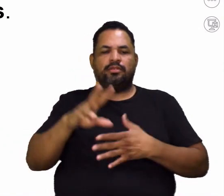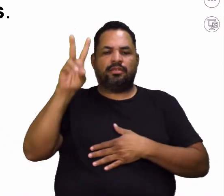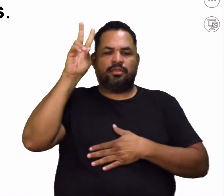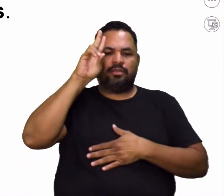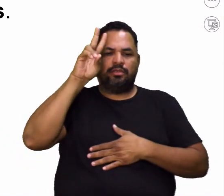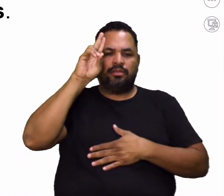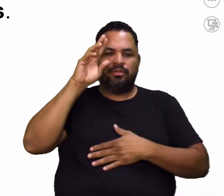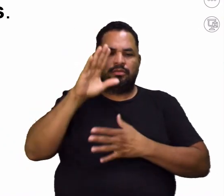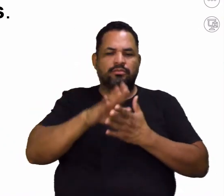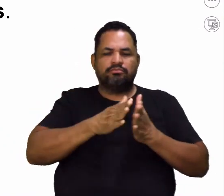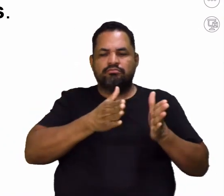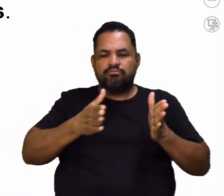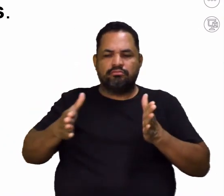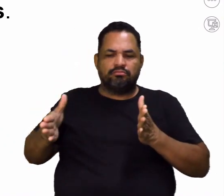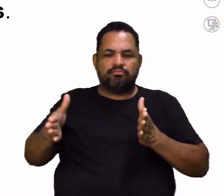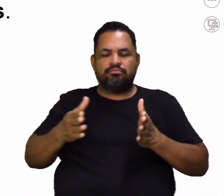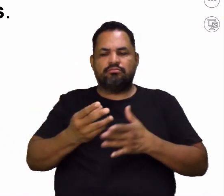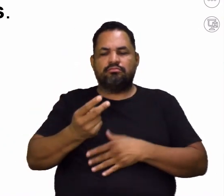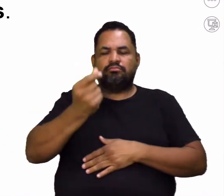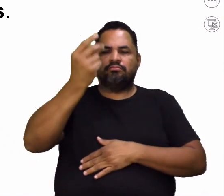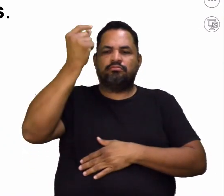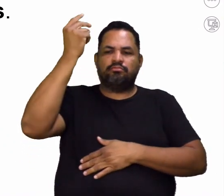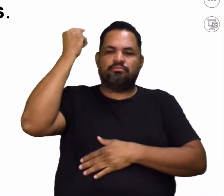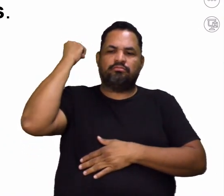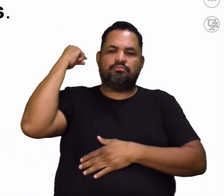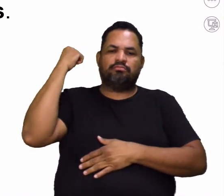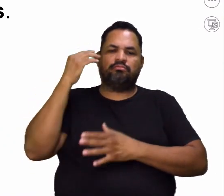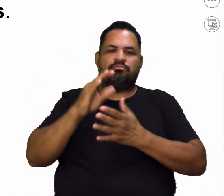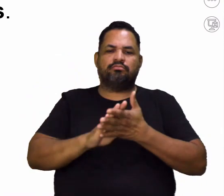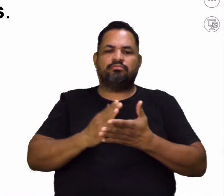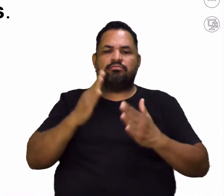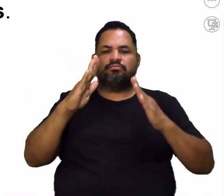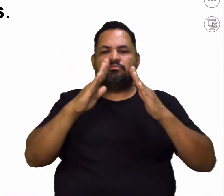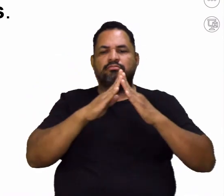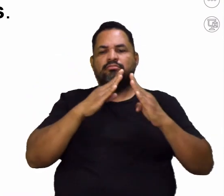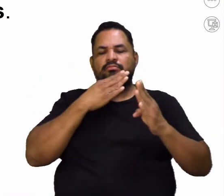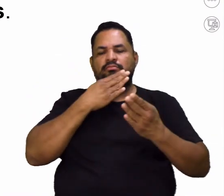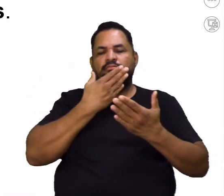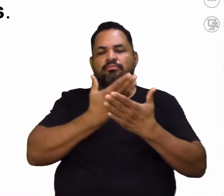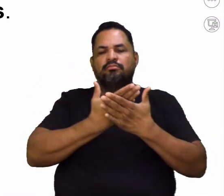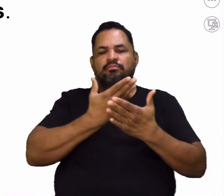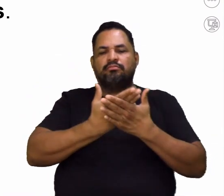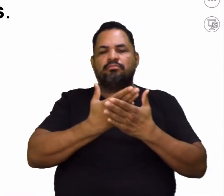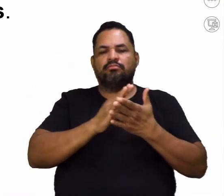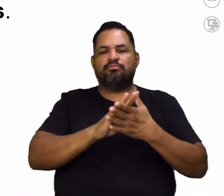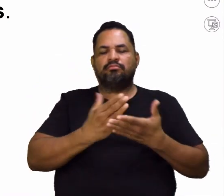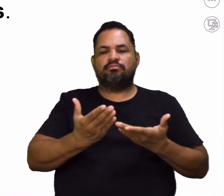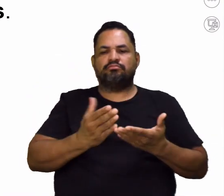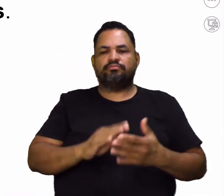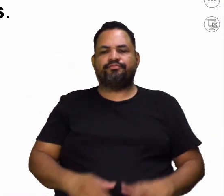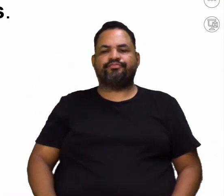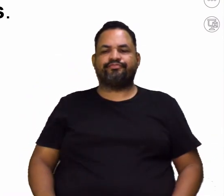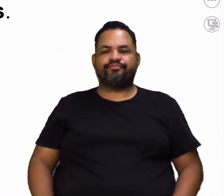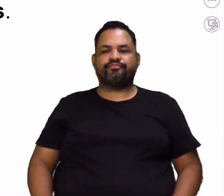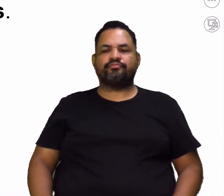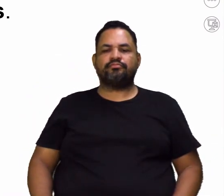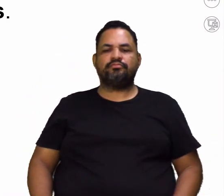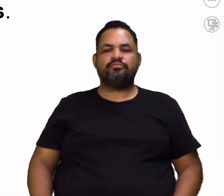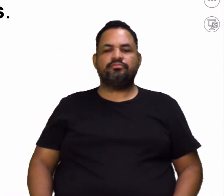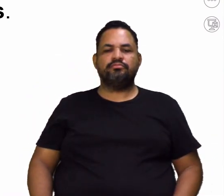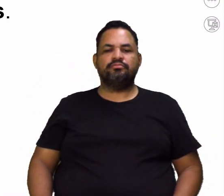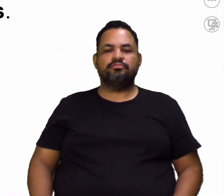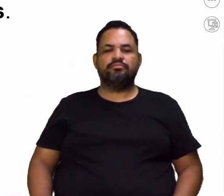Relembrando do período que ele foi lá para essa escola é para esse colégio para esse internato